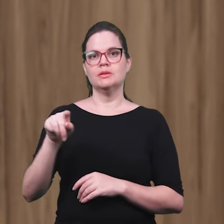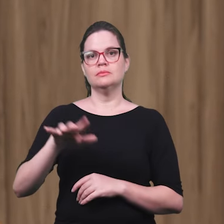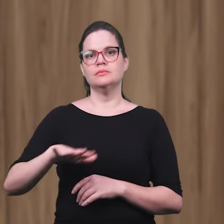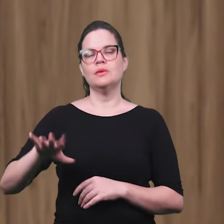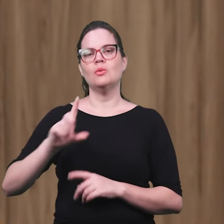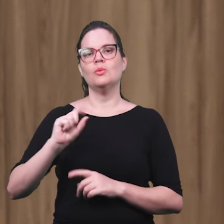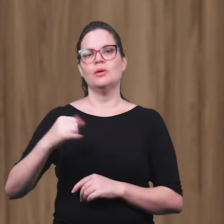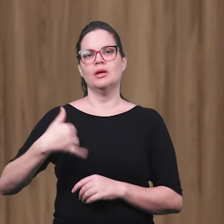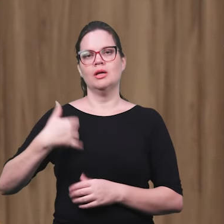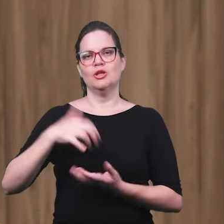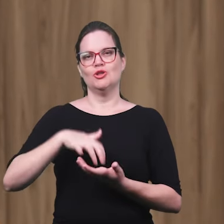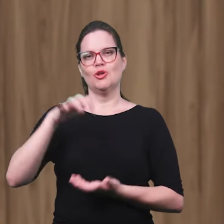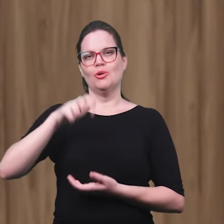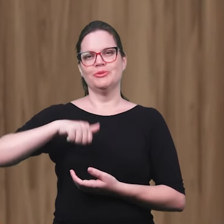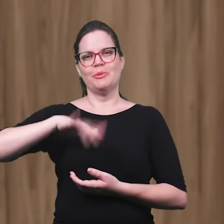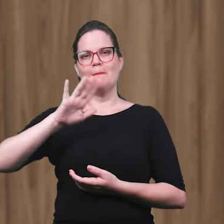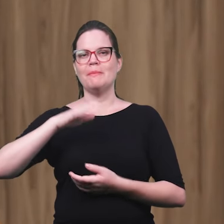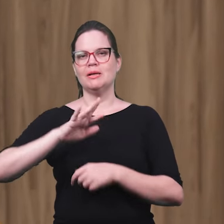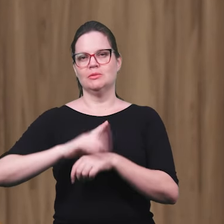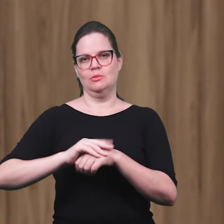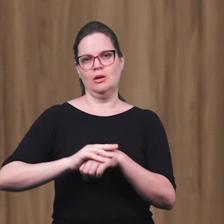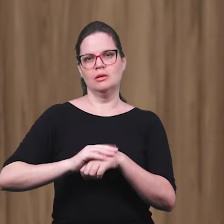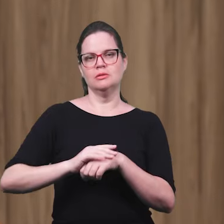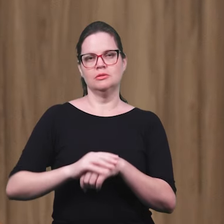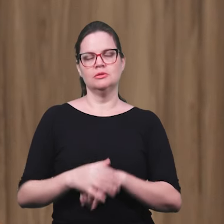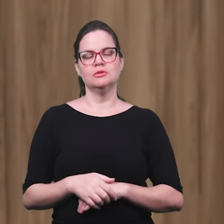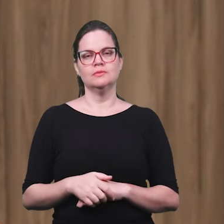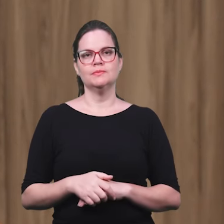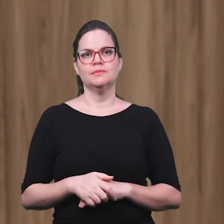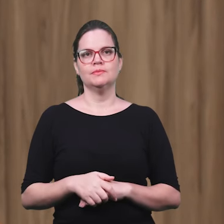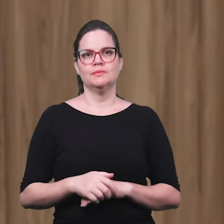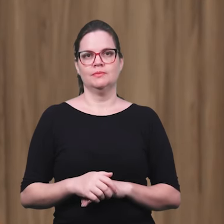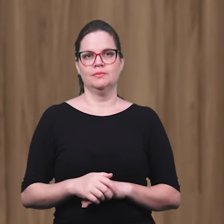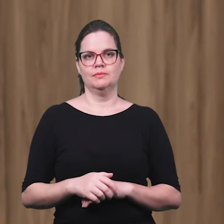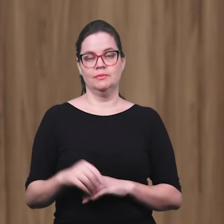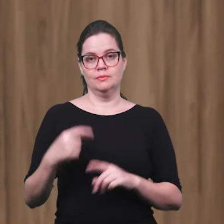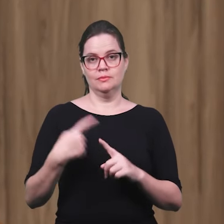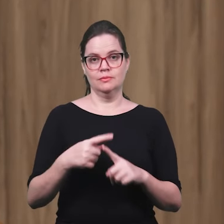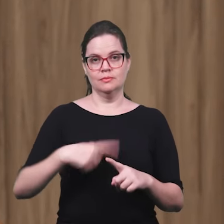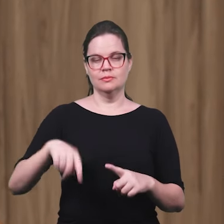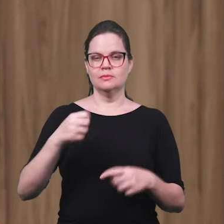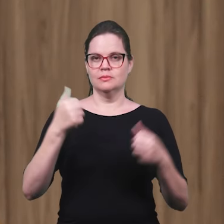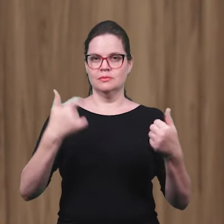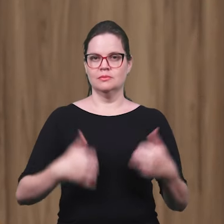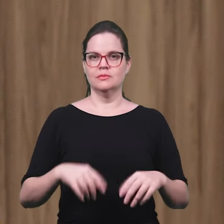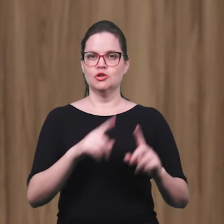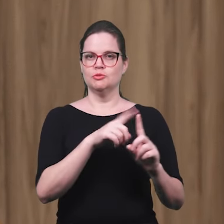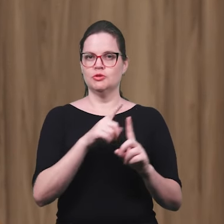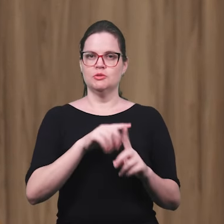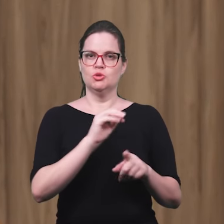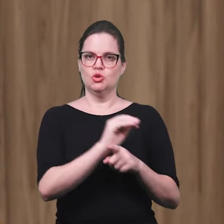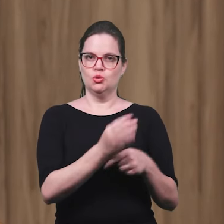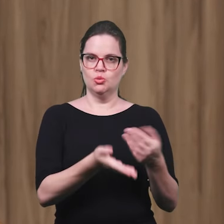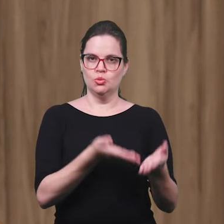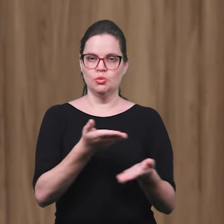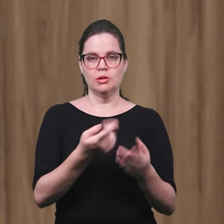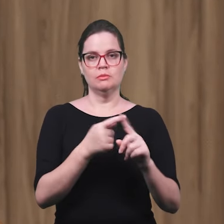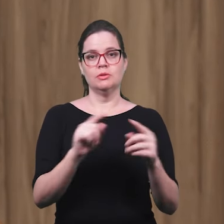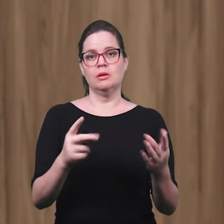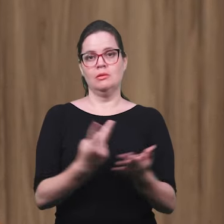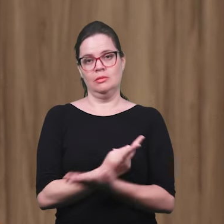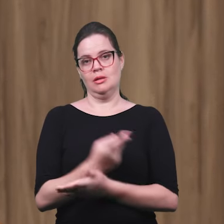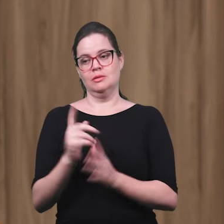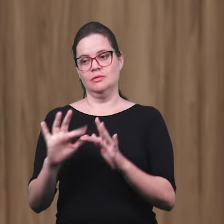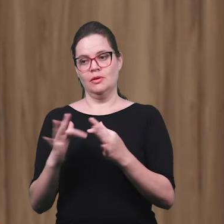de idosos mais debilitados que a gente fala, né? A gente está falando sobre formas de cuidado. Então, chega um momento que